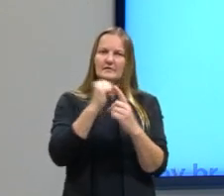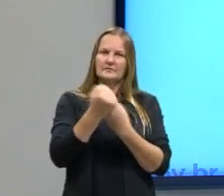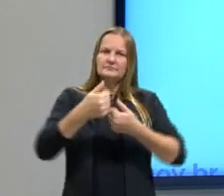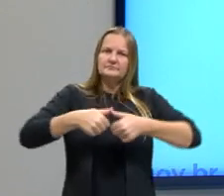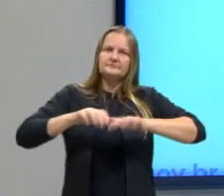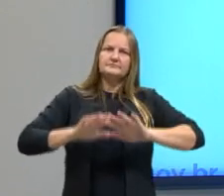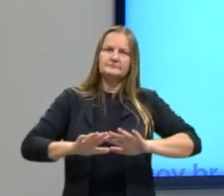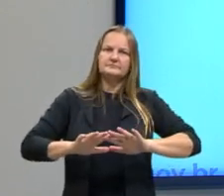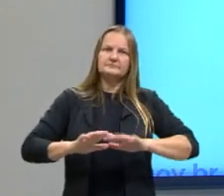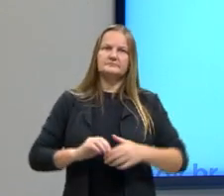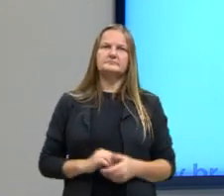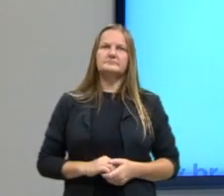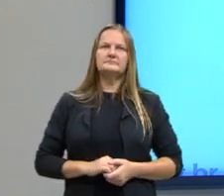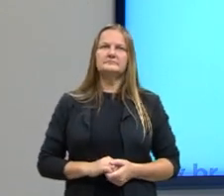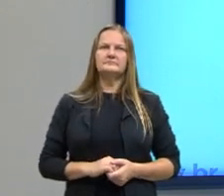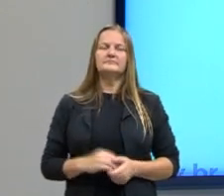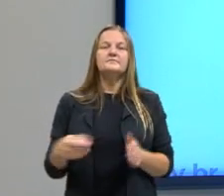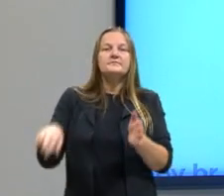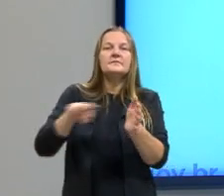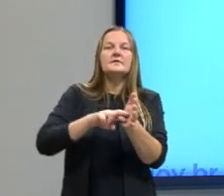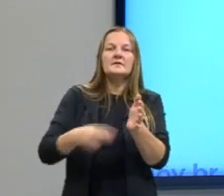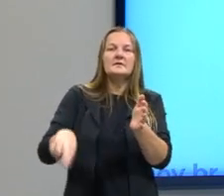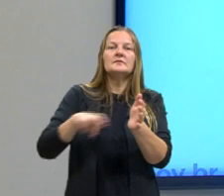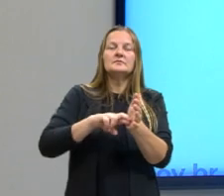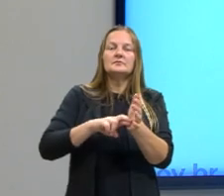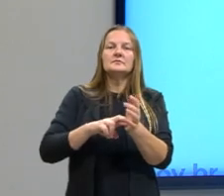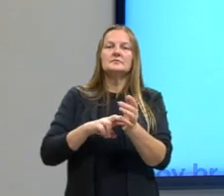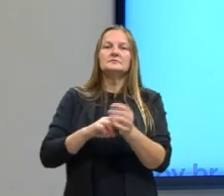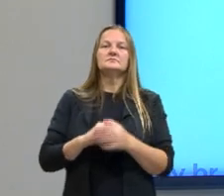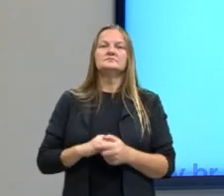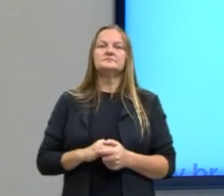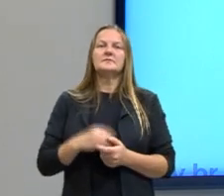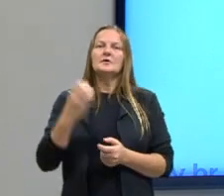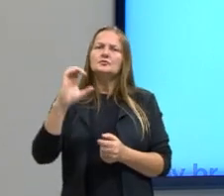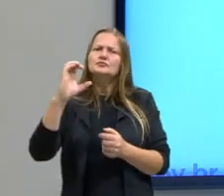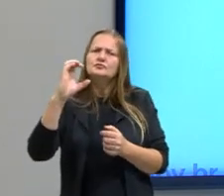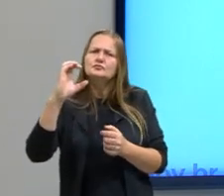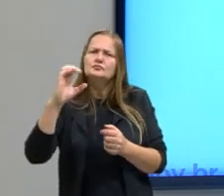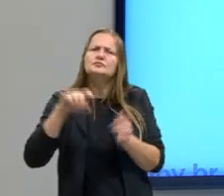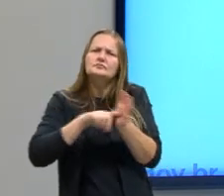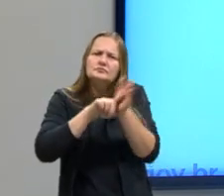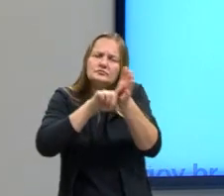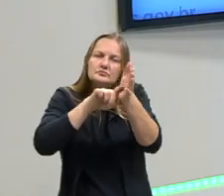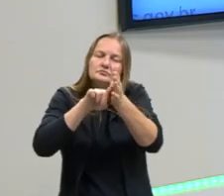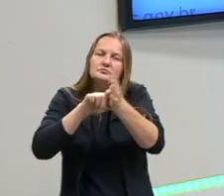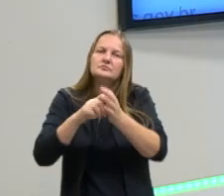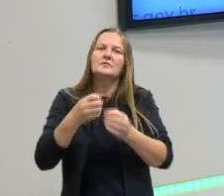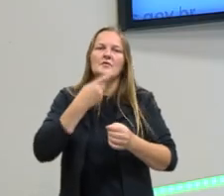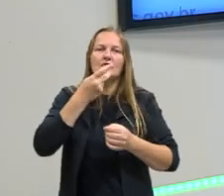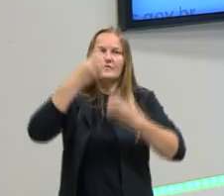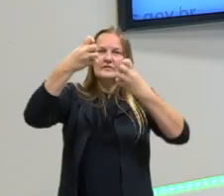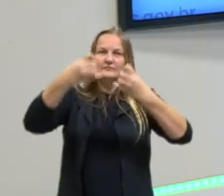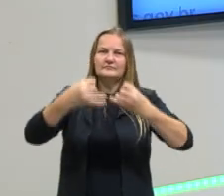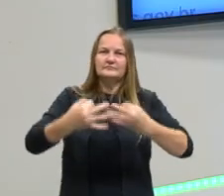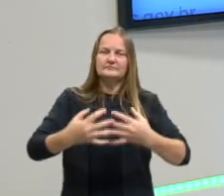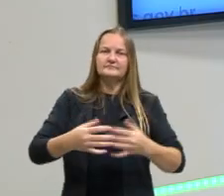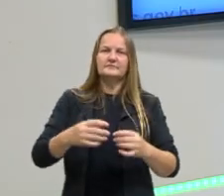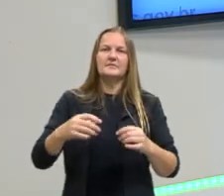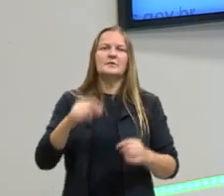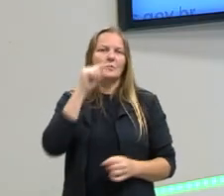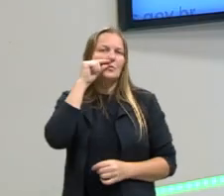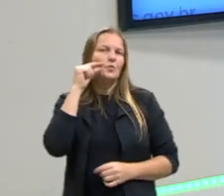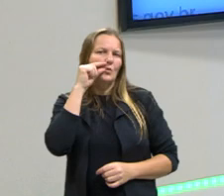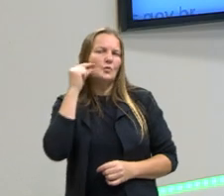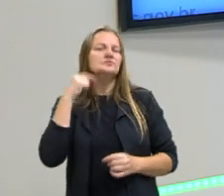está né é que Toretto ama é e da sociologia científica aquilo que já comentei antes Aqui a proposta do